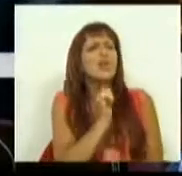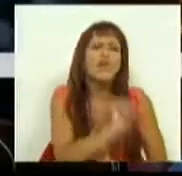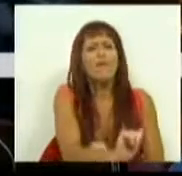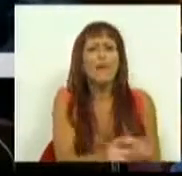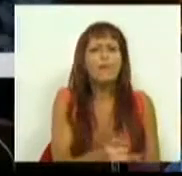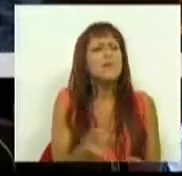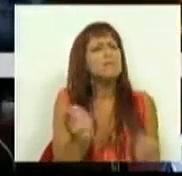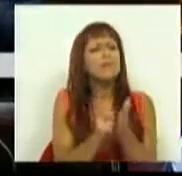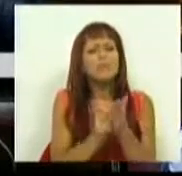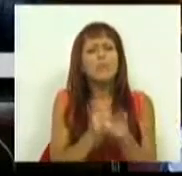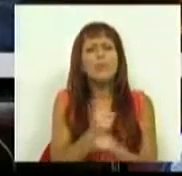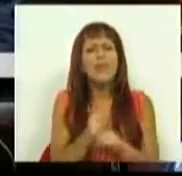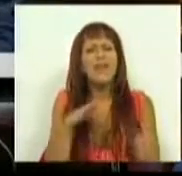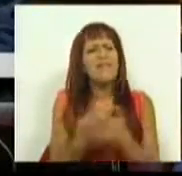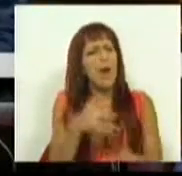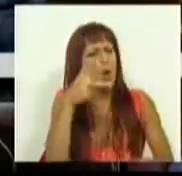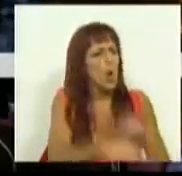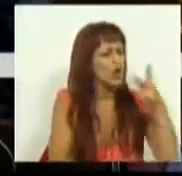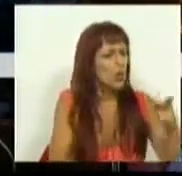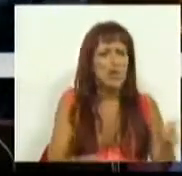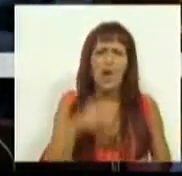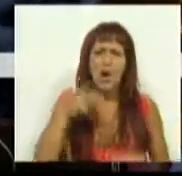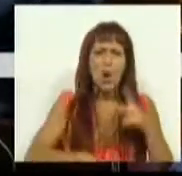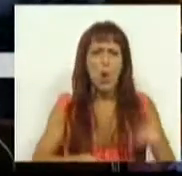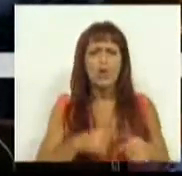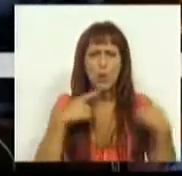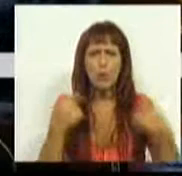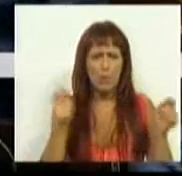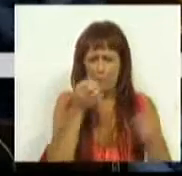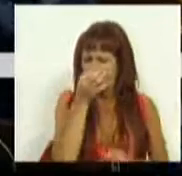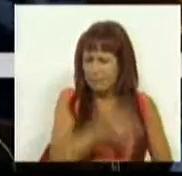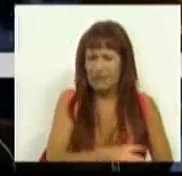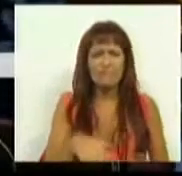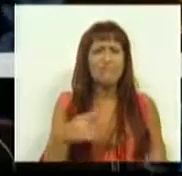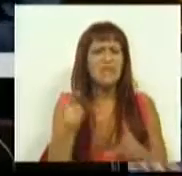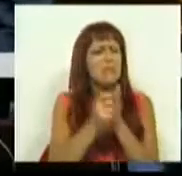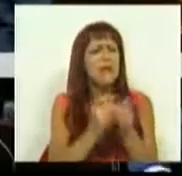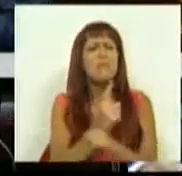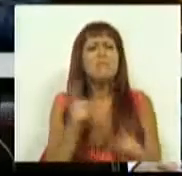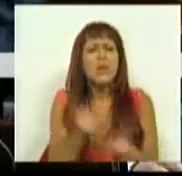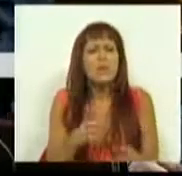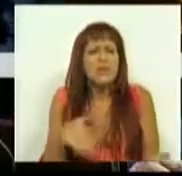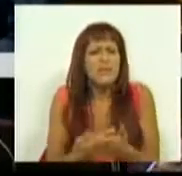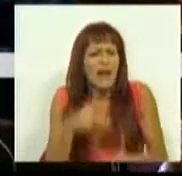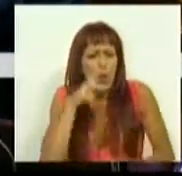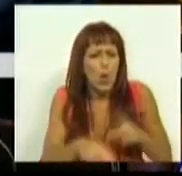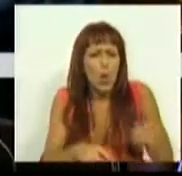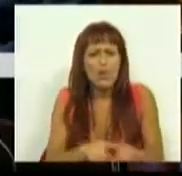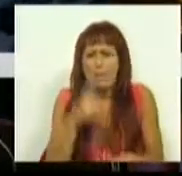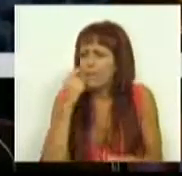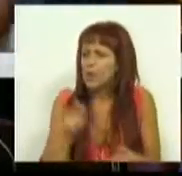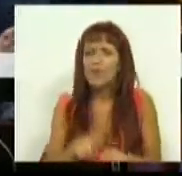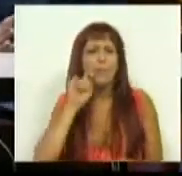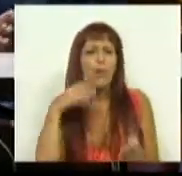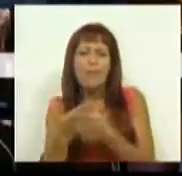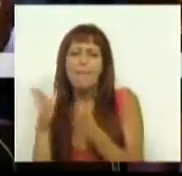decisões, que critérios fizeram com que o vosso corte seja um corte tão diminuto, que critérios fizeram com que o vosso corte pareça